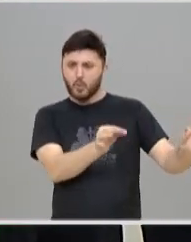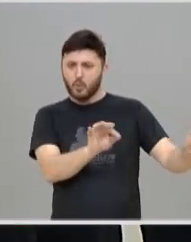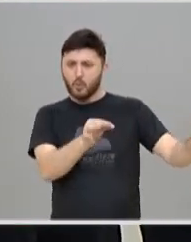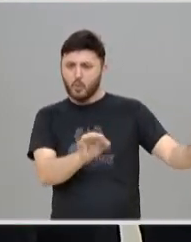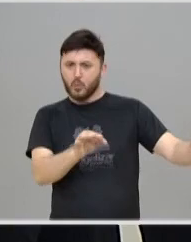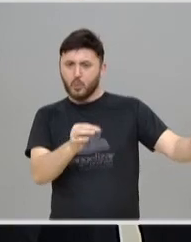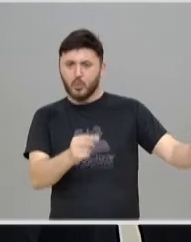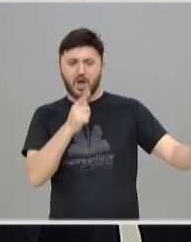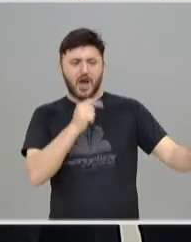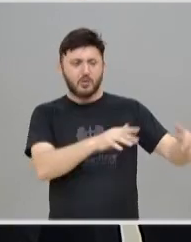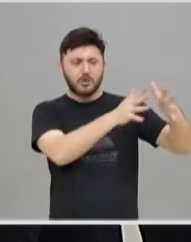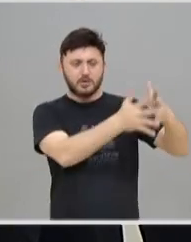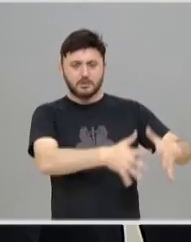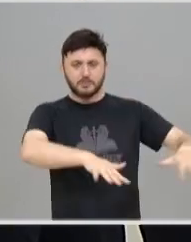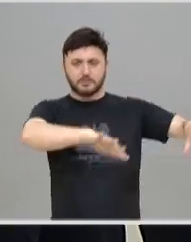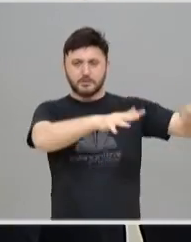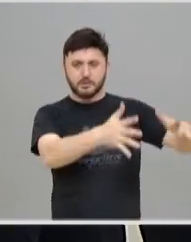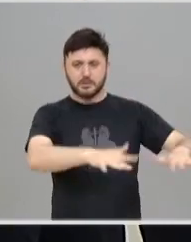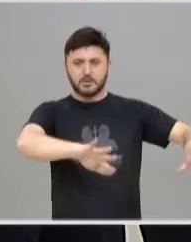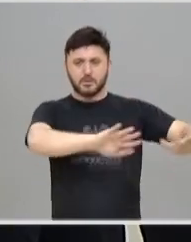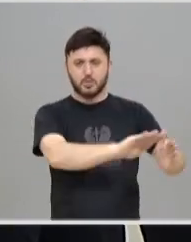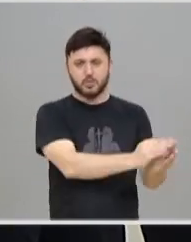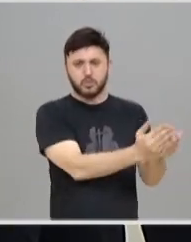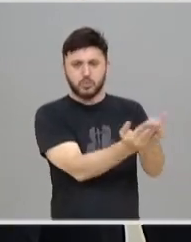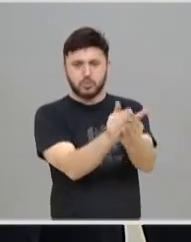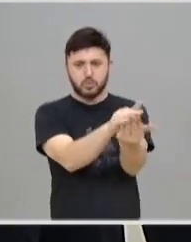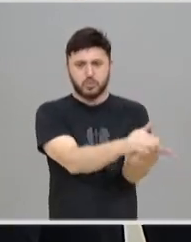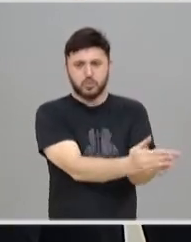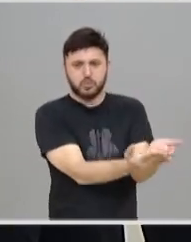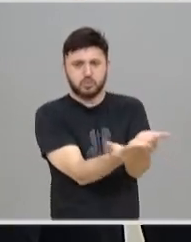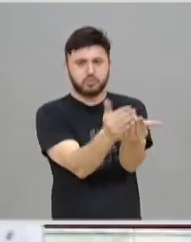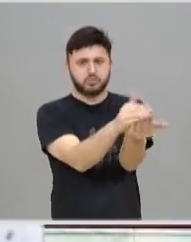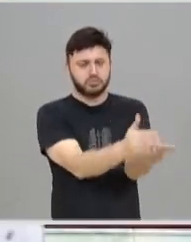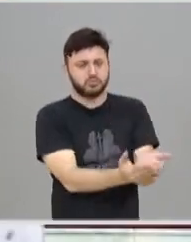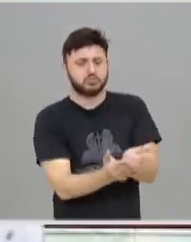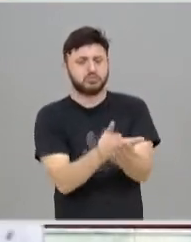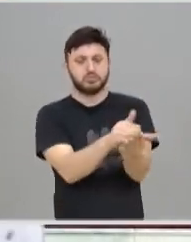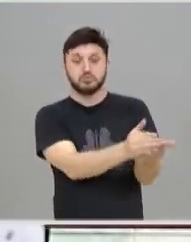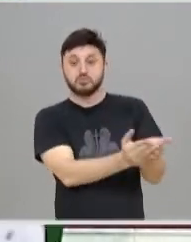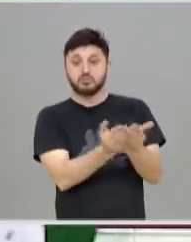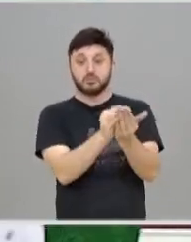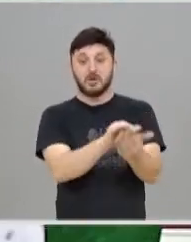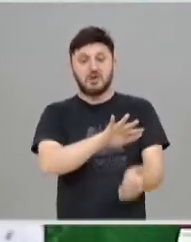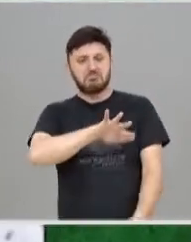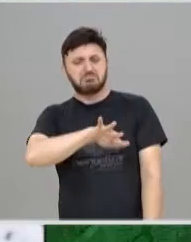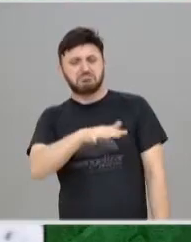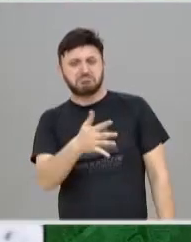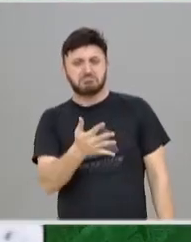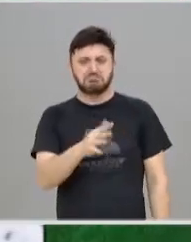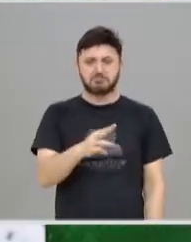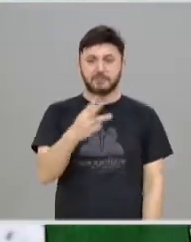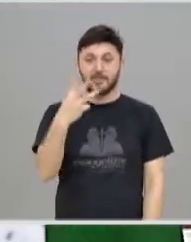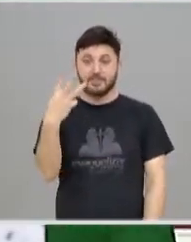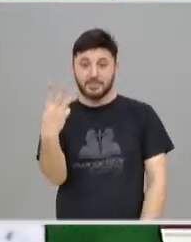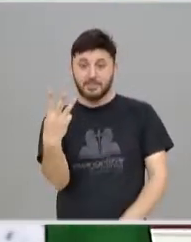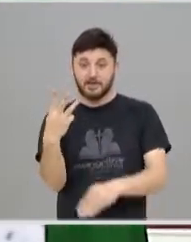era agitada pelas ondas, pois o vento era contrário. Pelas